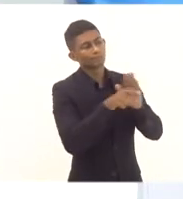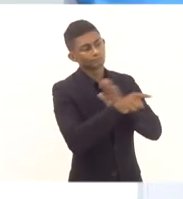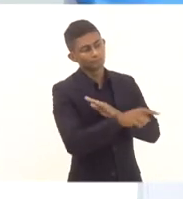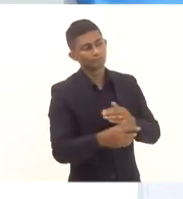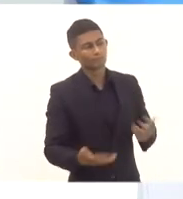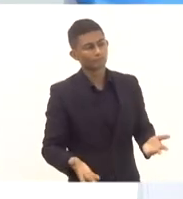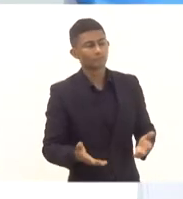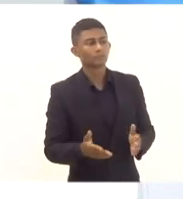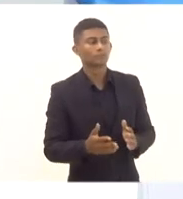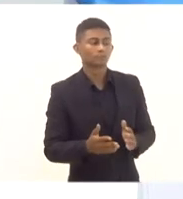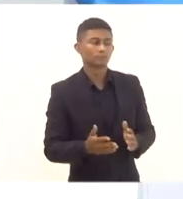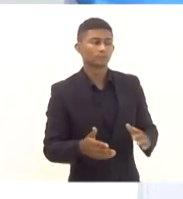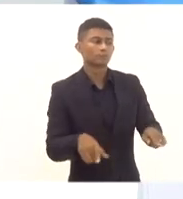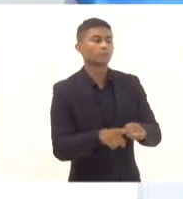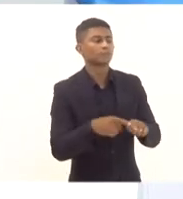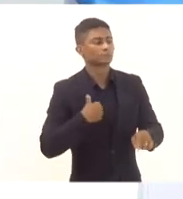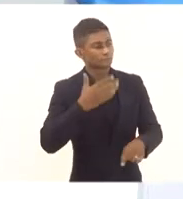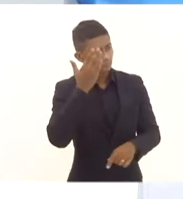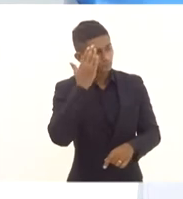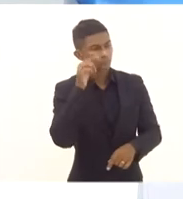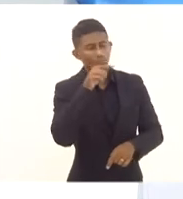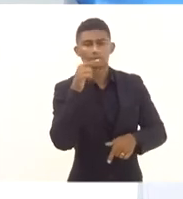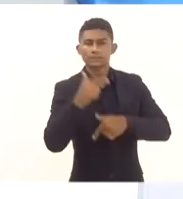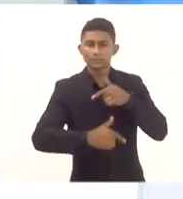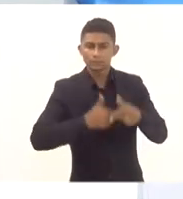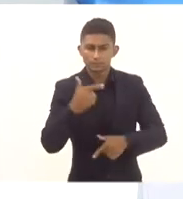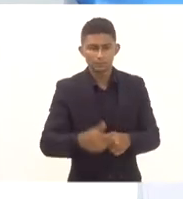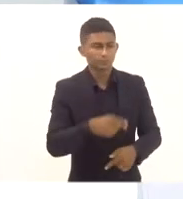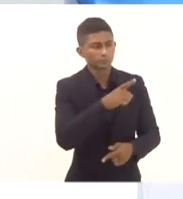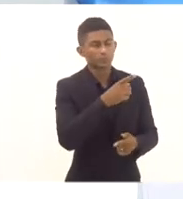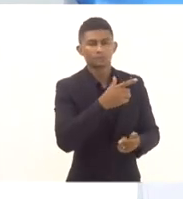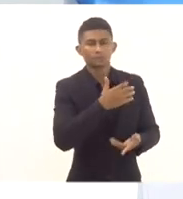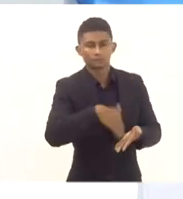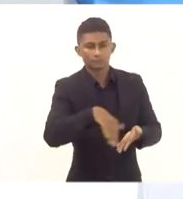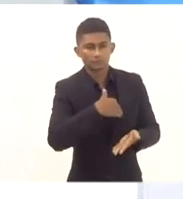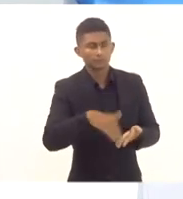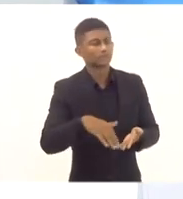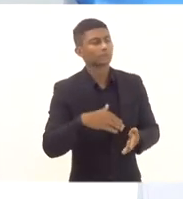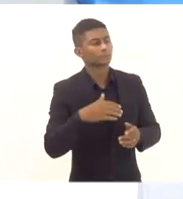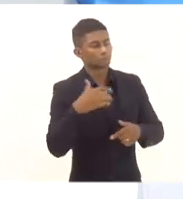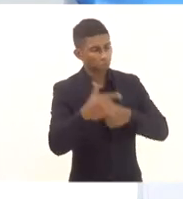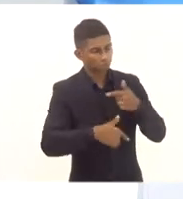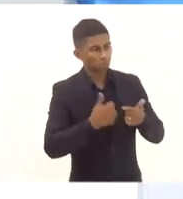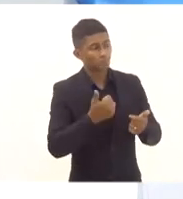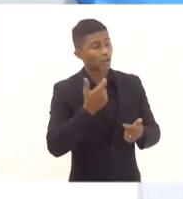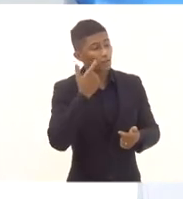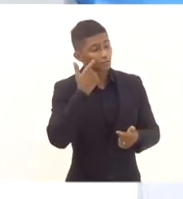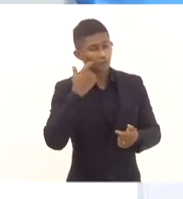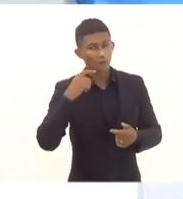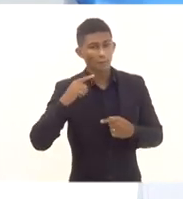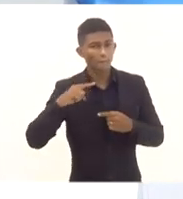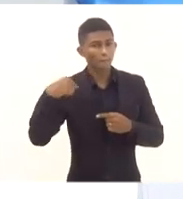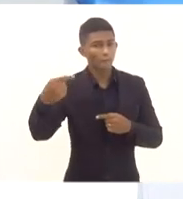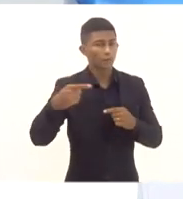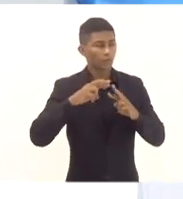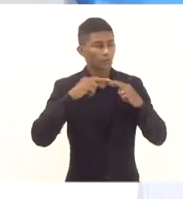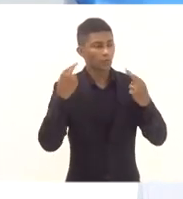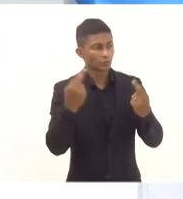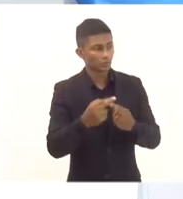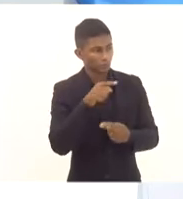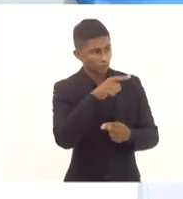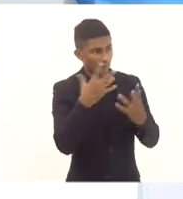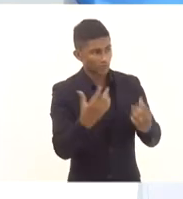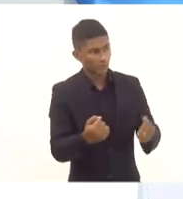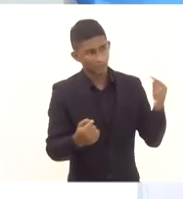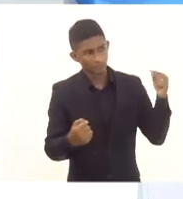e contar com vossa senhoria a gente sabe de todo o trabalho do Senhor à frente da secretaria mas se podemos contar uma próxima audiência com o senhor e os